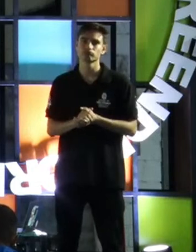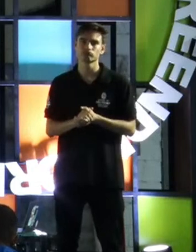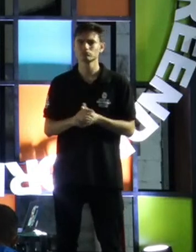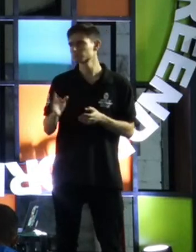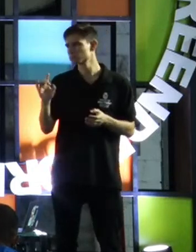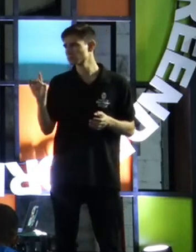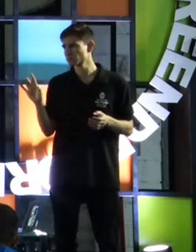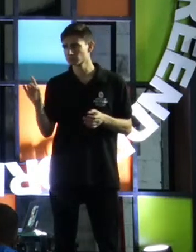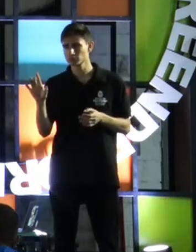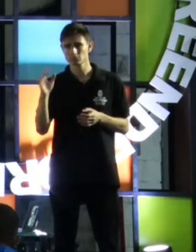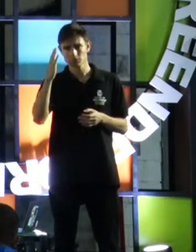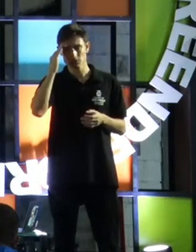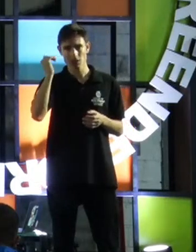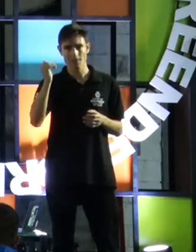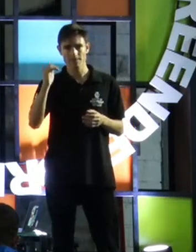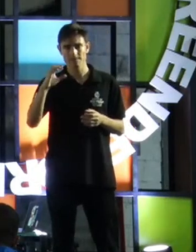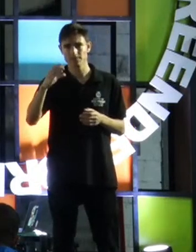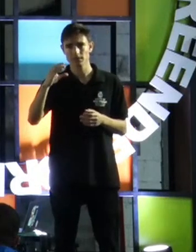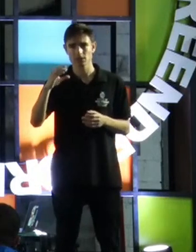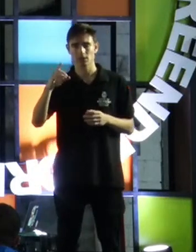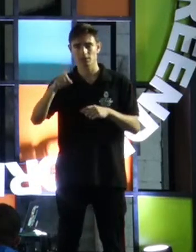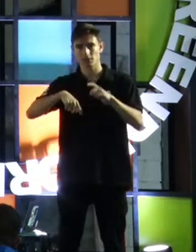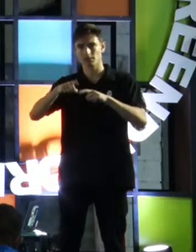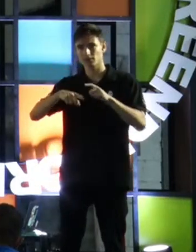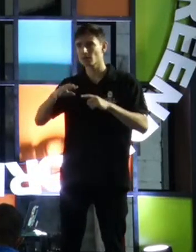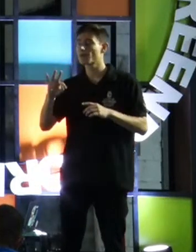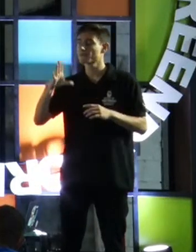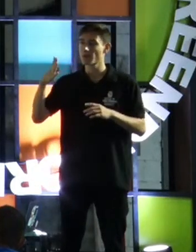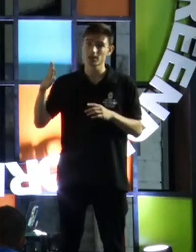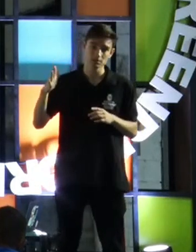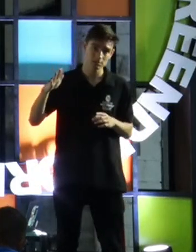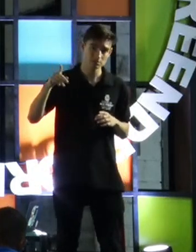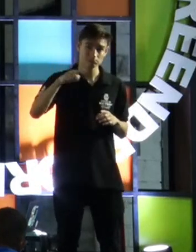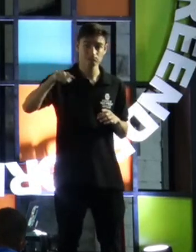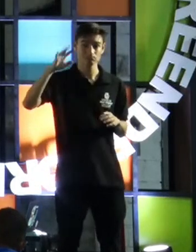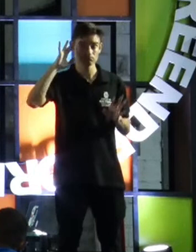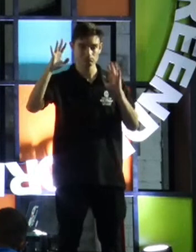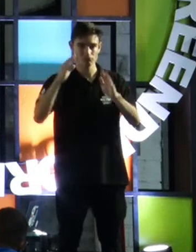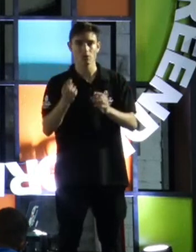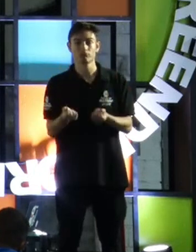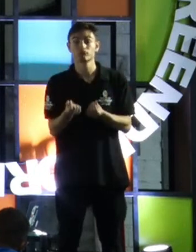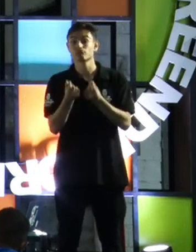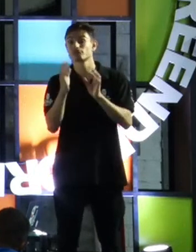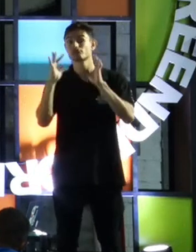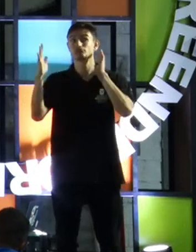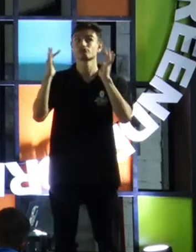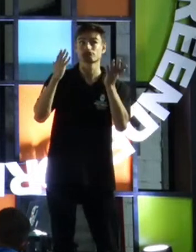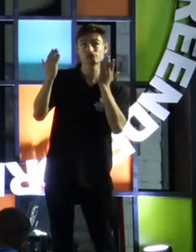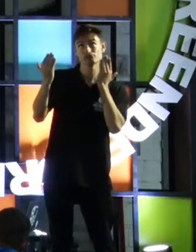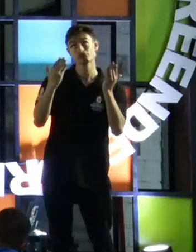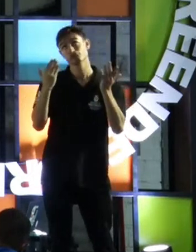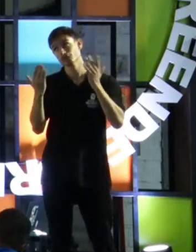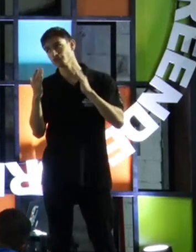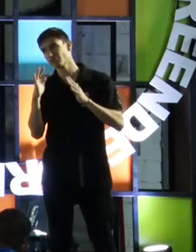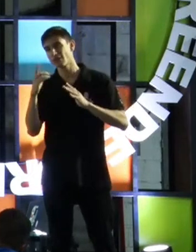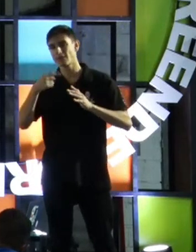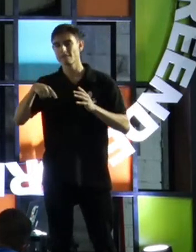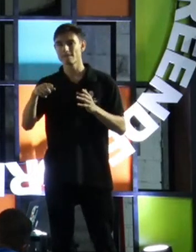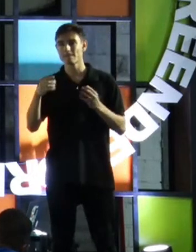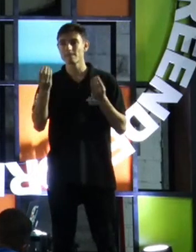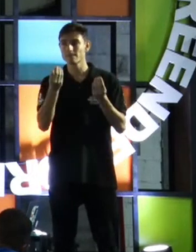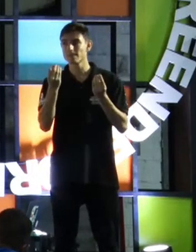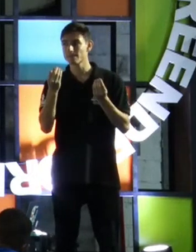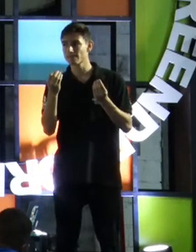mundo fala sobre ciência de dados, mas já tem um bocado de gente refletindo sobre valores. que é que a gente vai fazer com esse monte de dados que